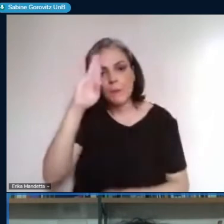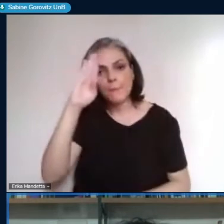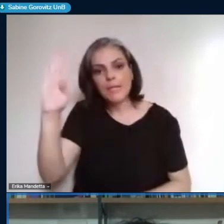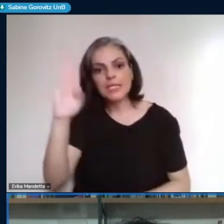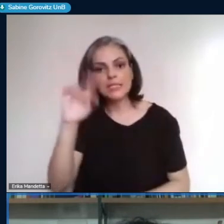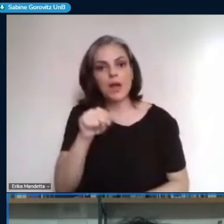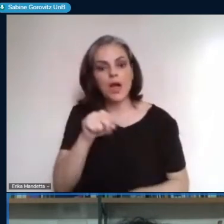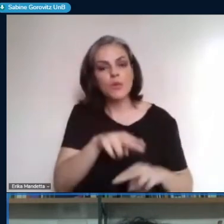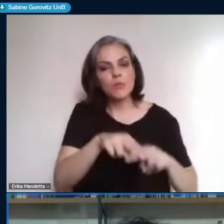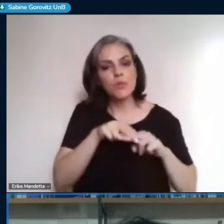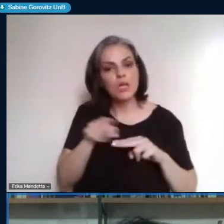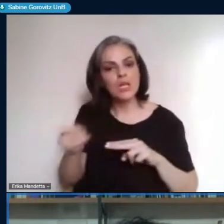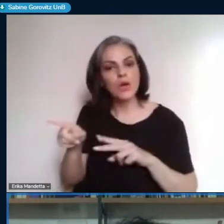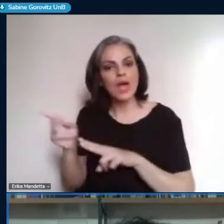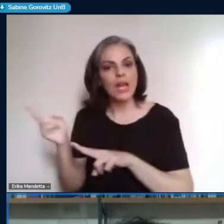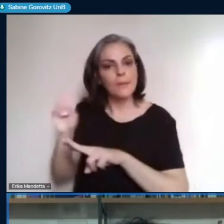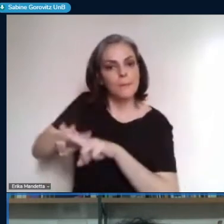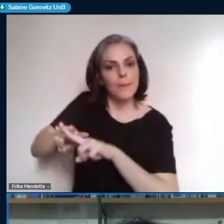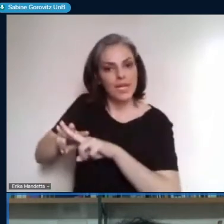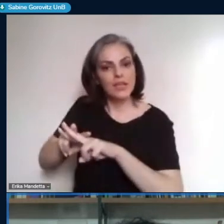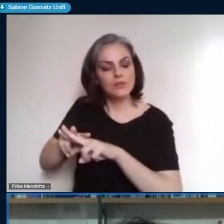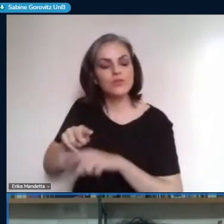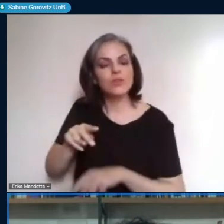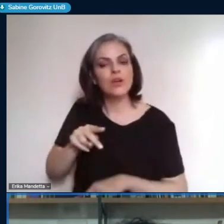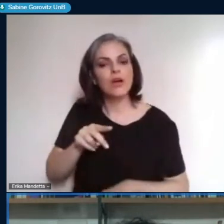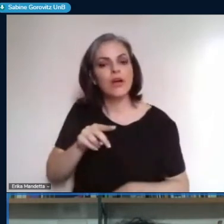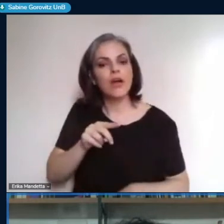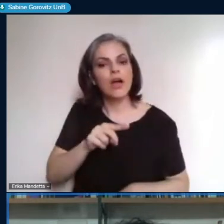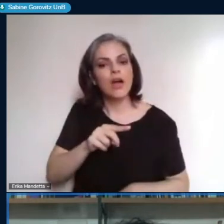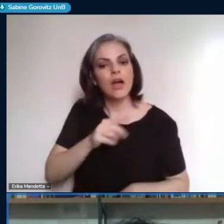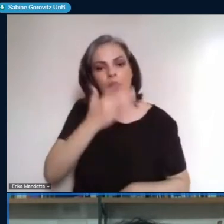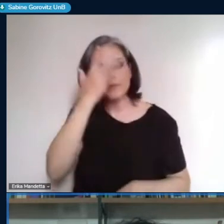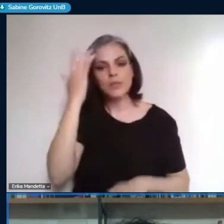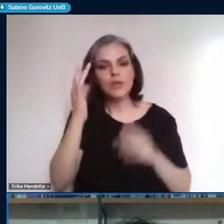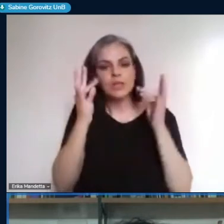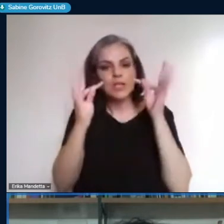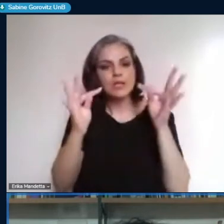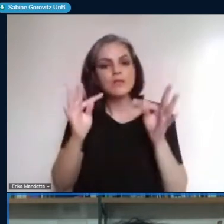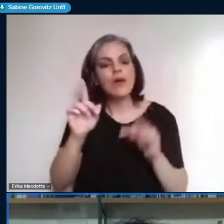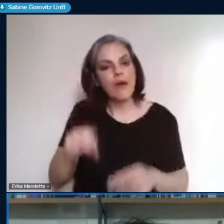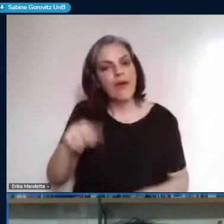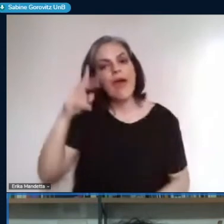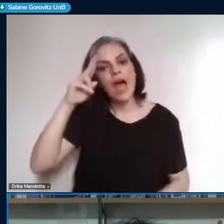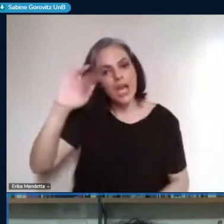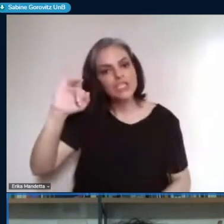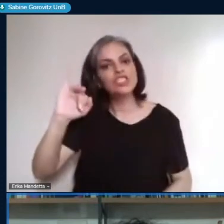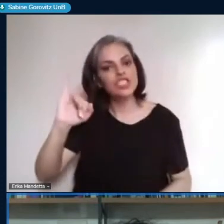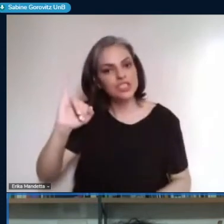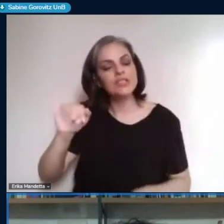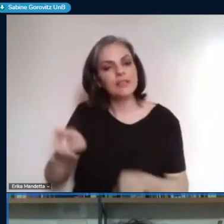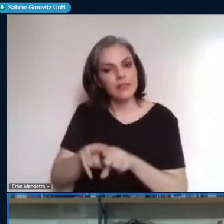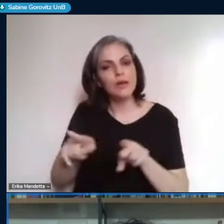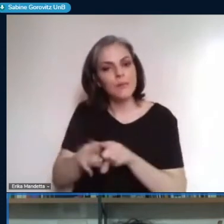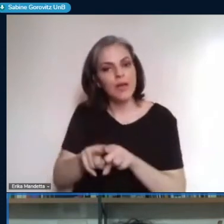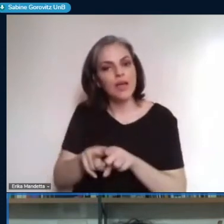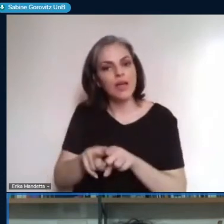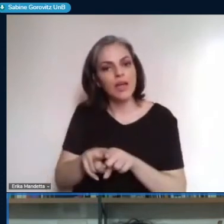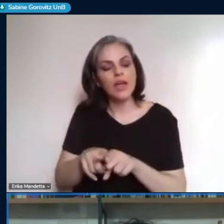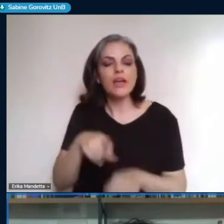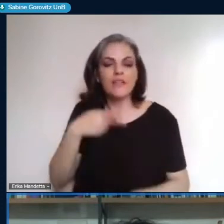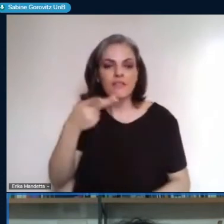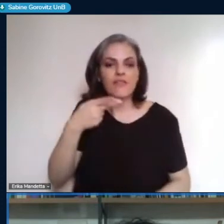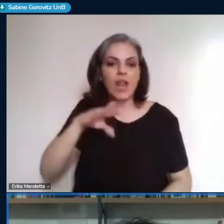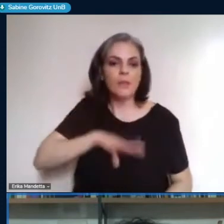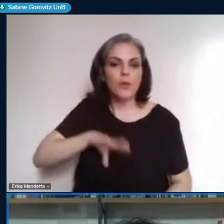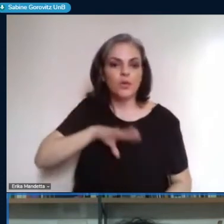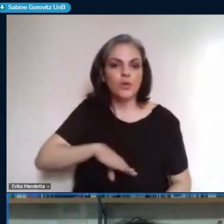incriminação e da detenção dele era um haitiano também, que falava português,